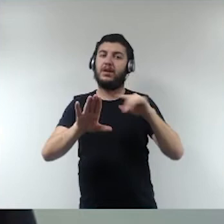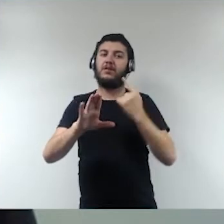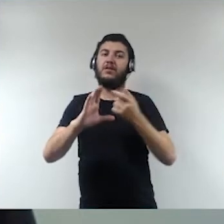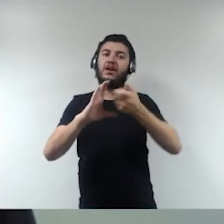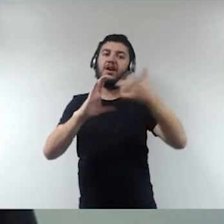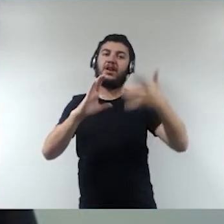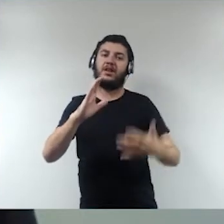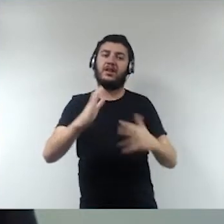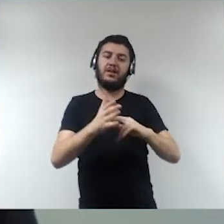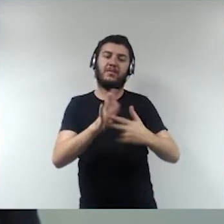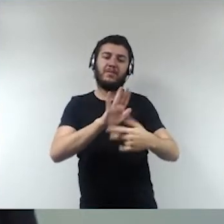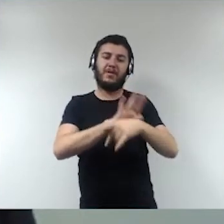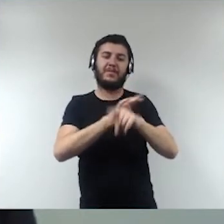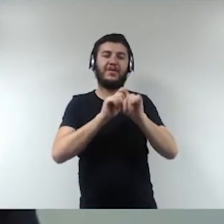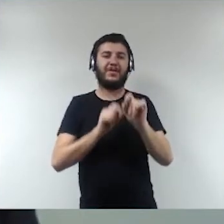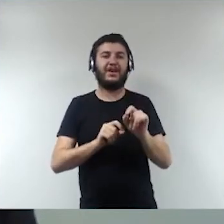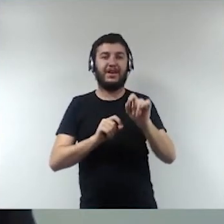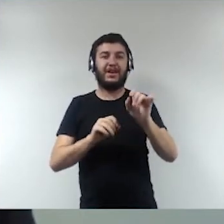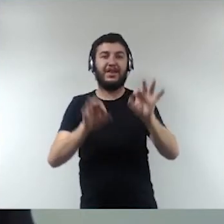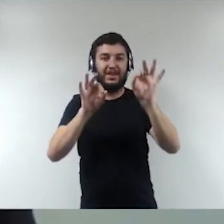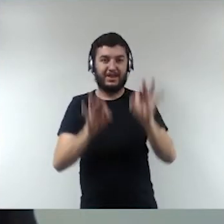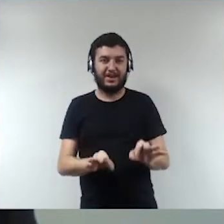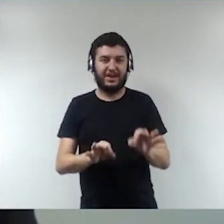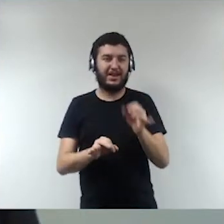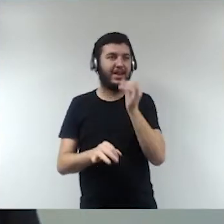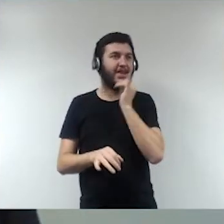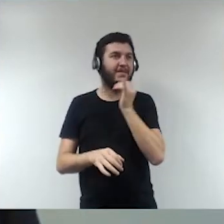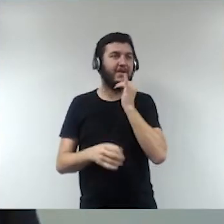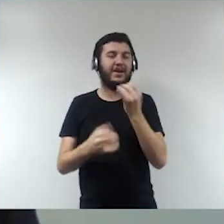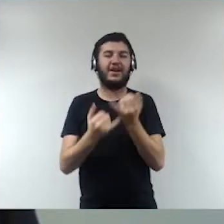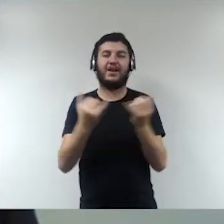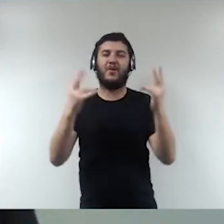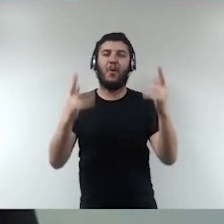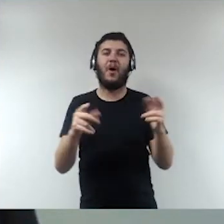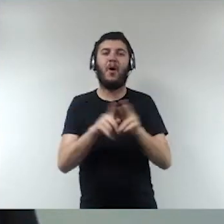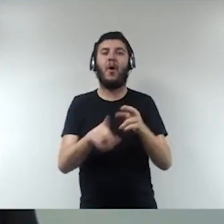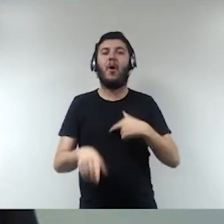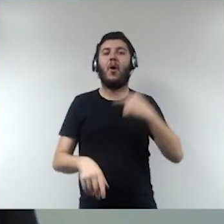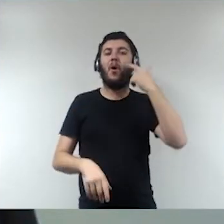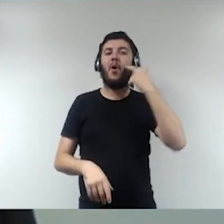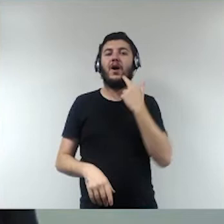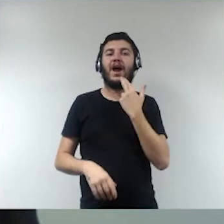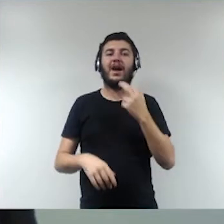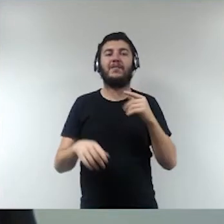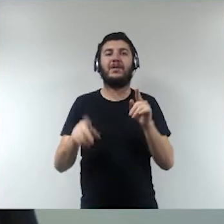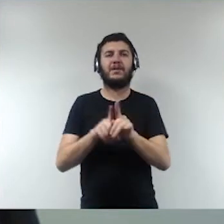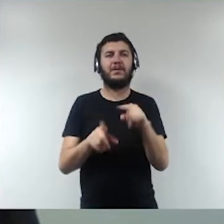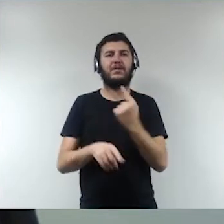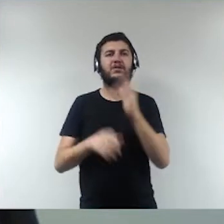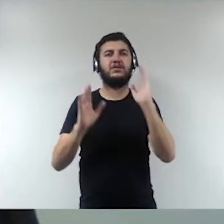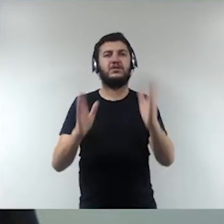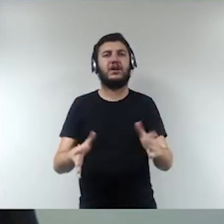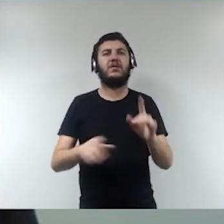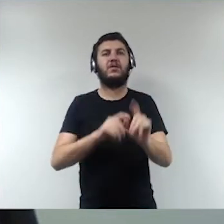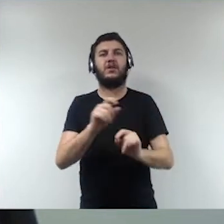característica que é muito singular, como é Roraima também, né, Rodolfo? Nós temos uma característica aqui que é muito singular. Nós, há mais de 10 anos, já